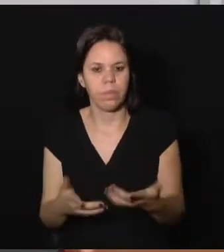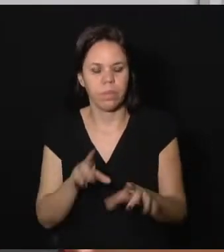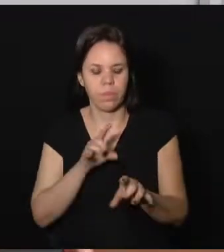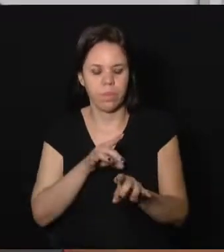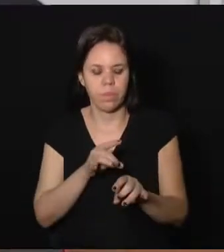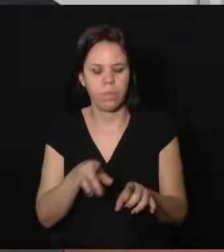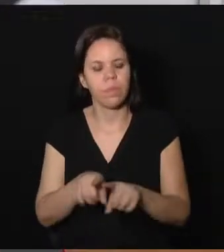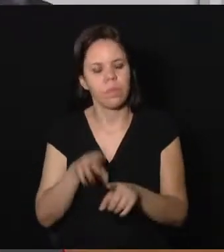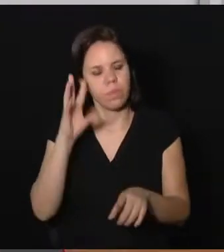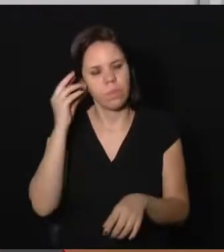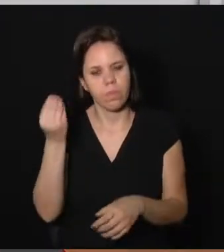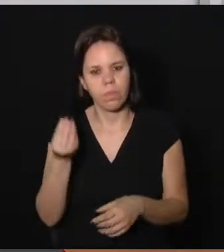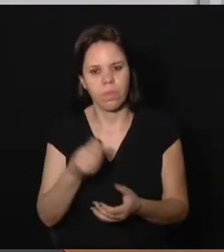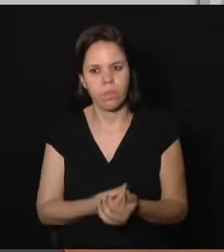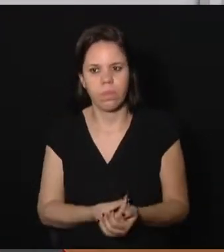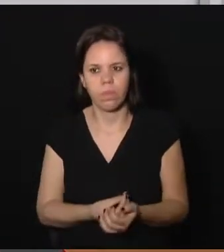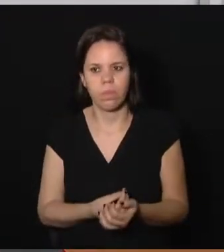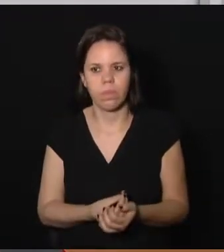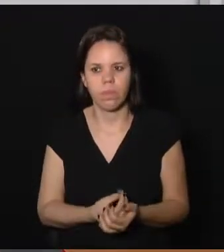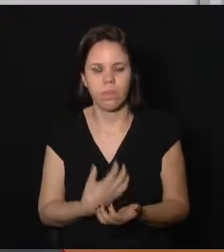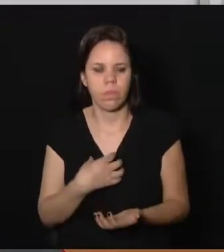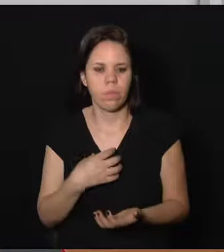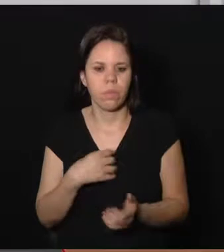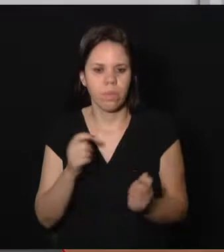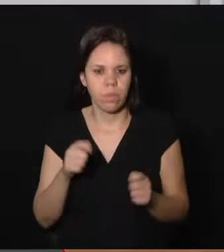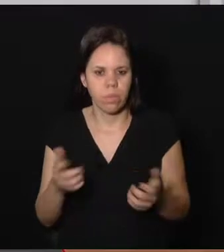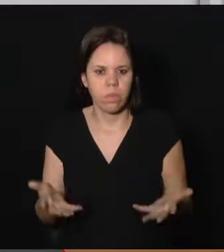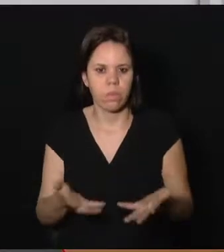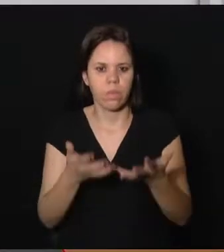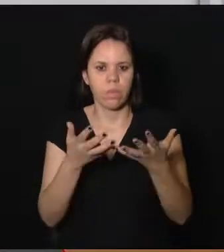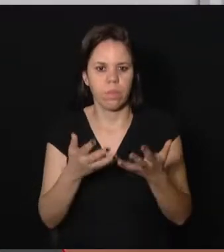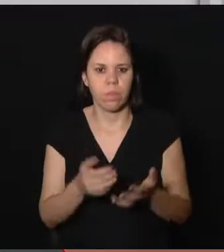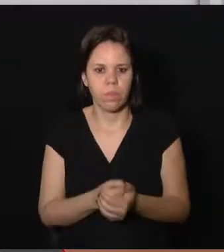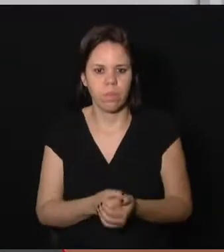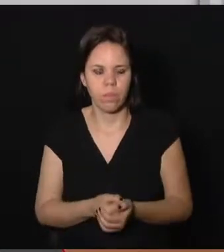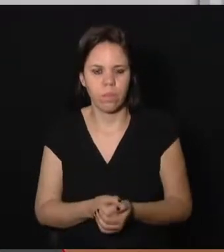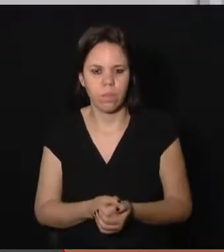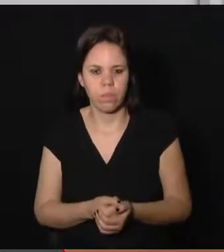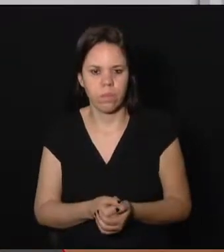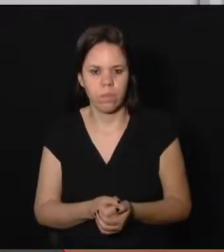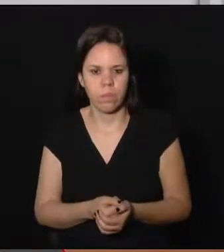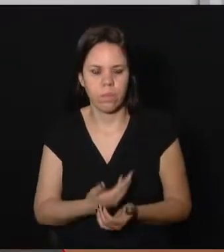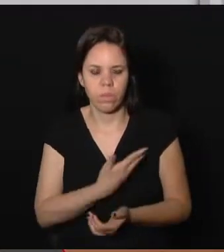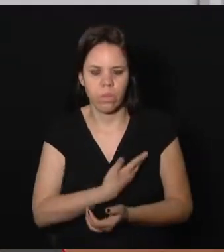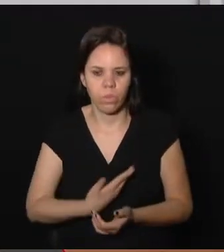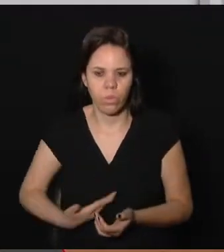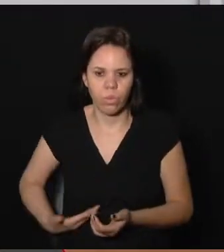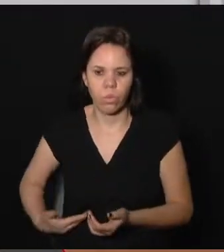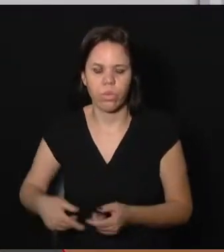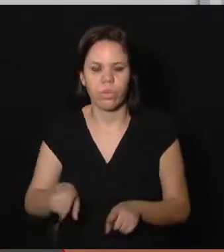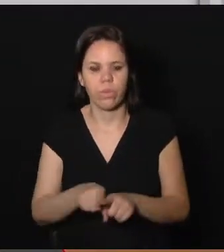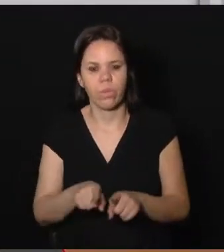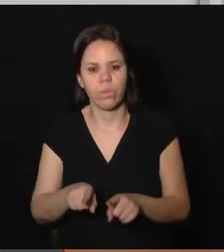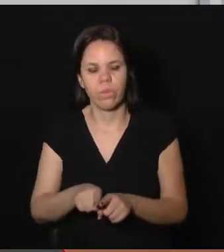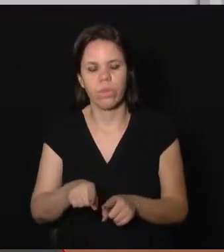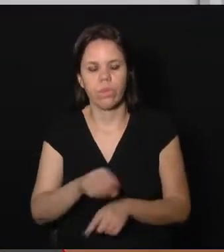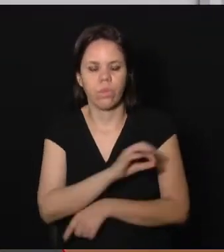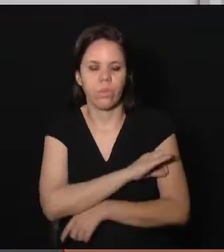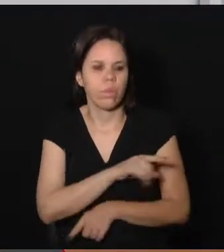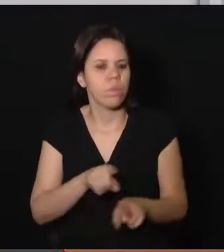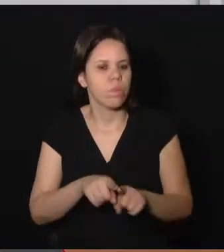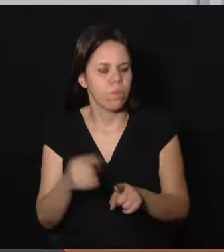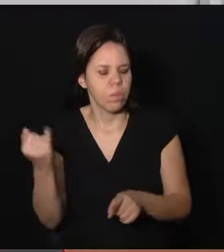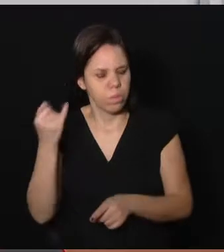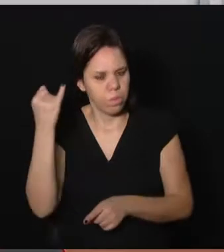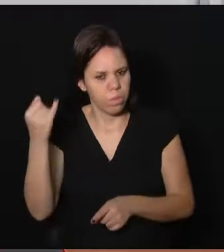técnica entende que, de alguma forma, podem atingir diretamente aí o Estado. Então, e o município tem uma parcela